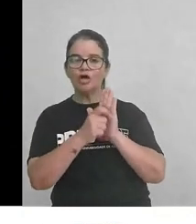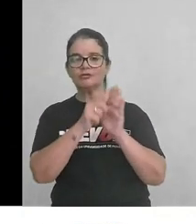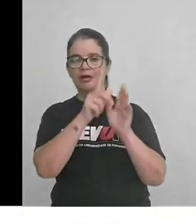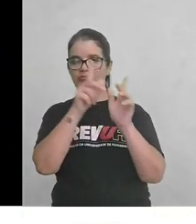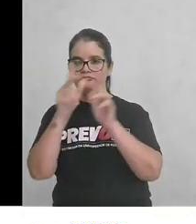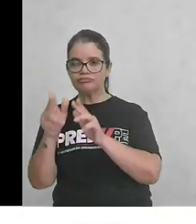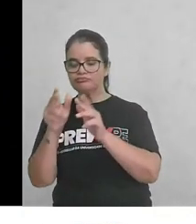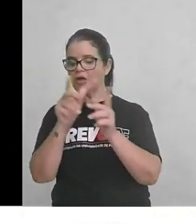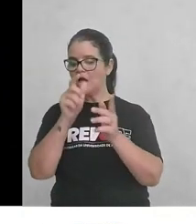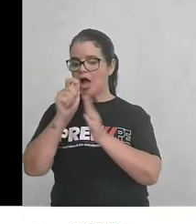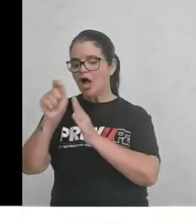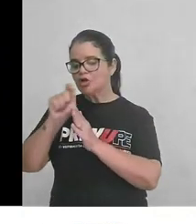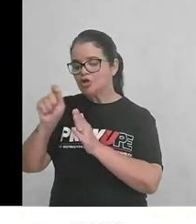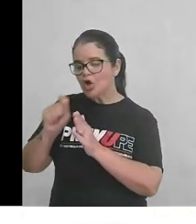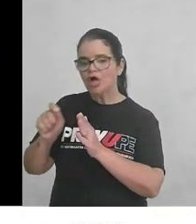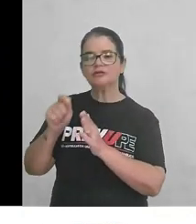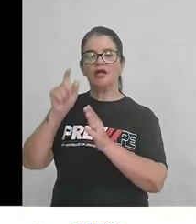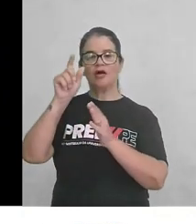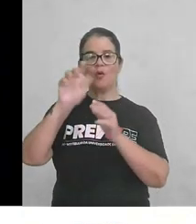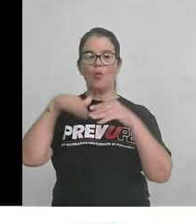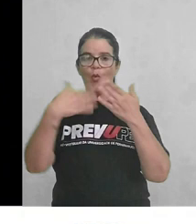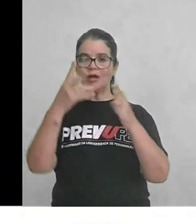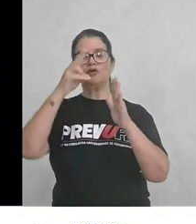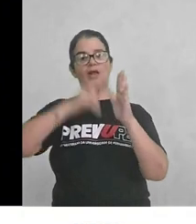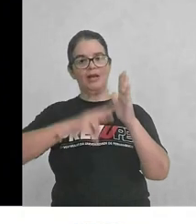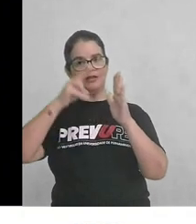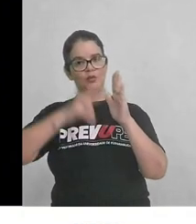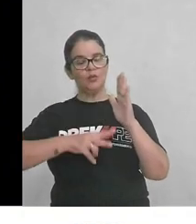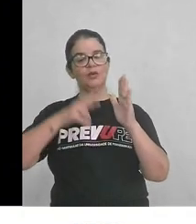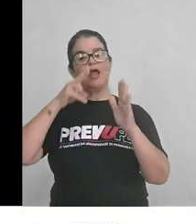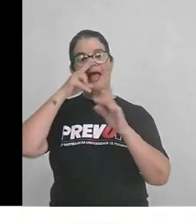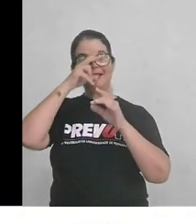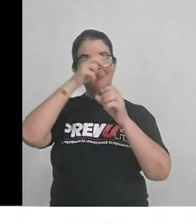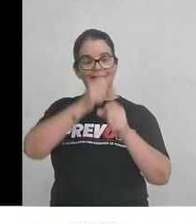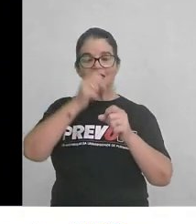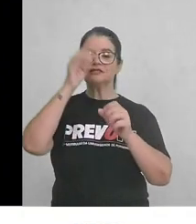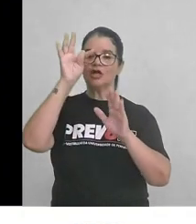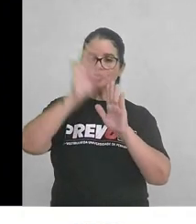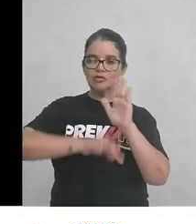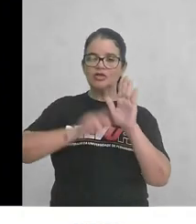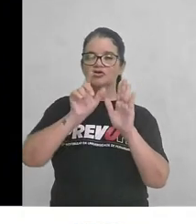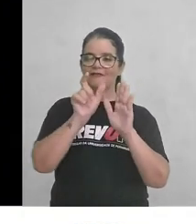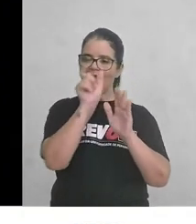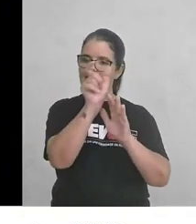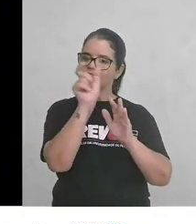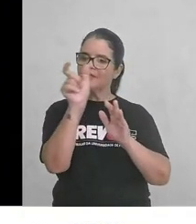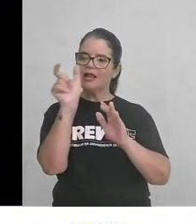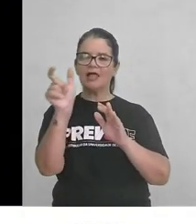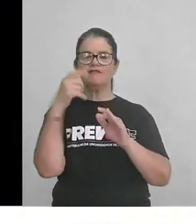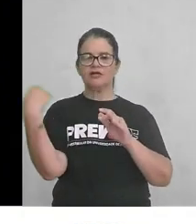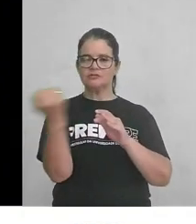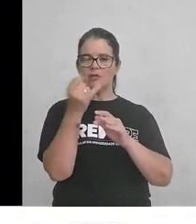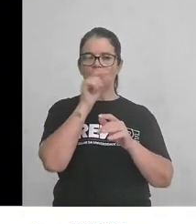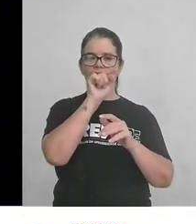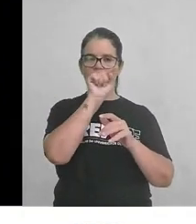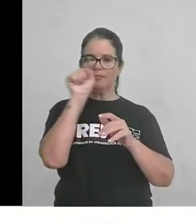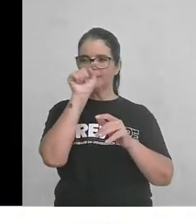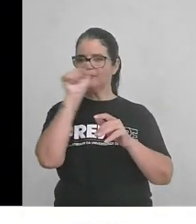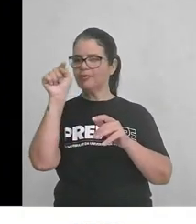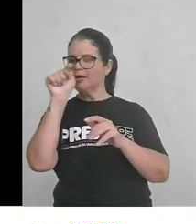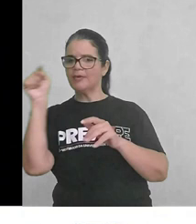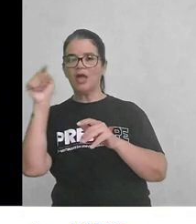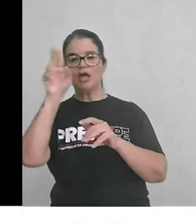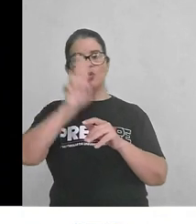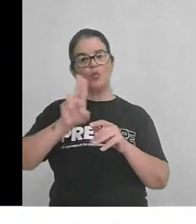sublinhando aquelas partes mais importantes, tá? E que são úteis e complexas para vocês entenderem,